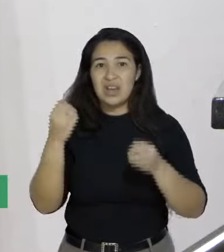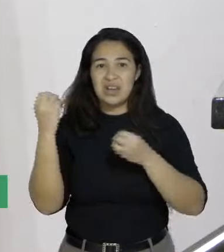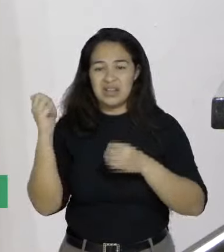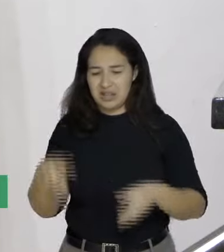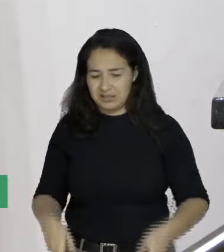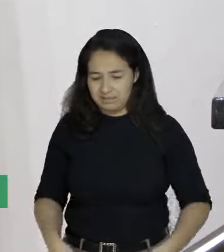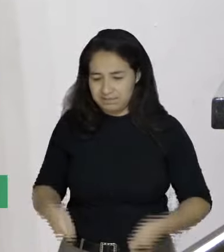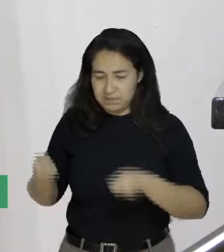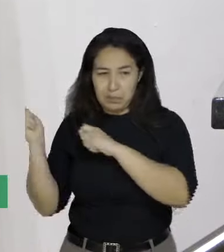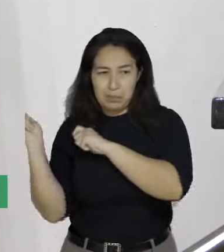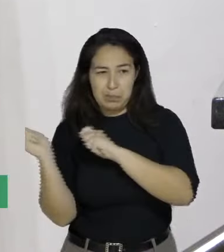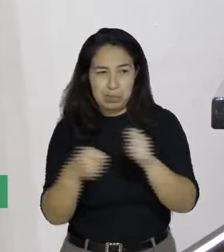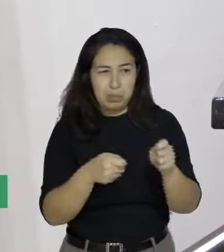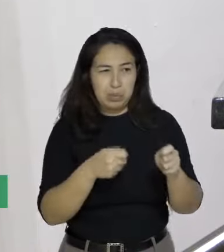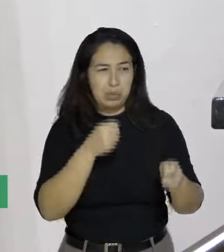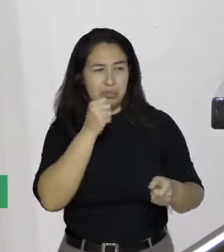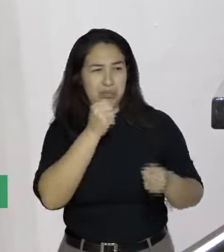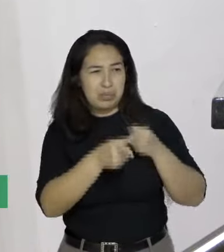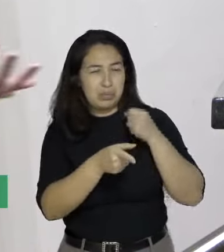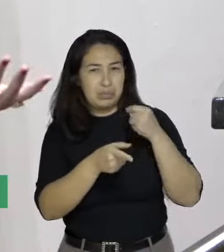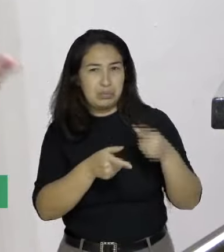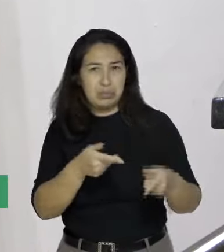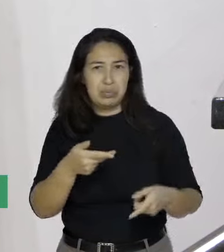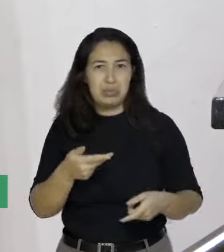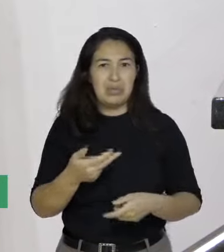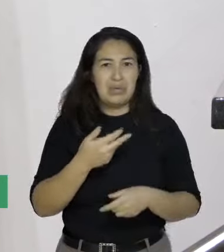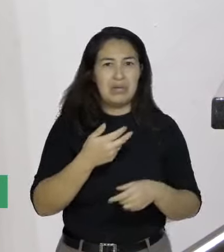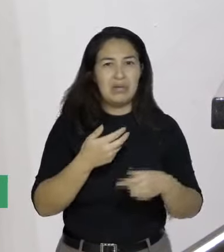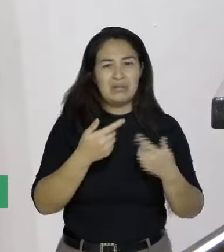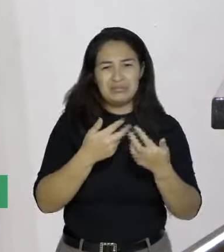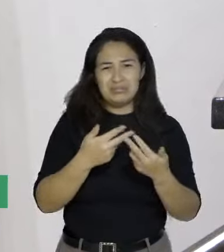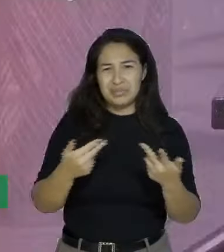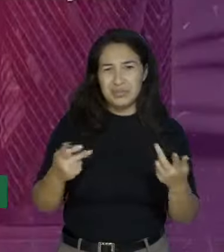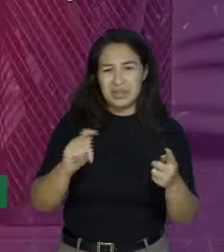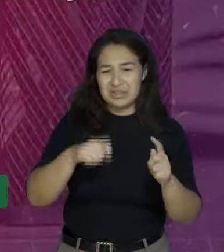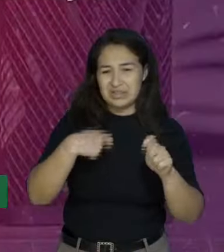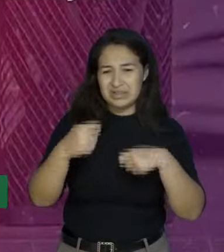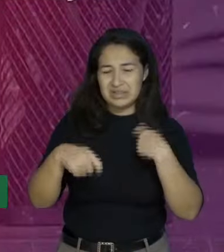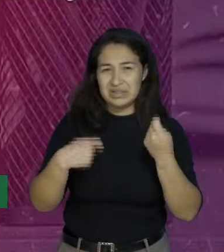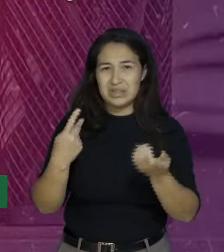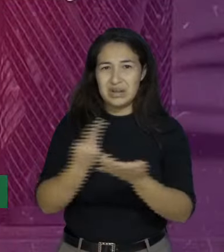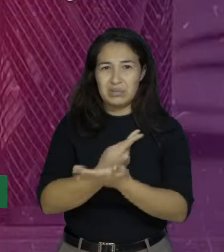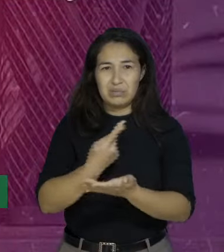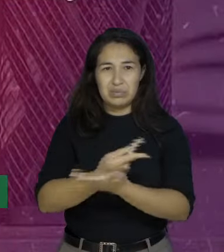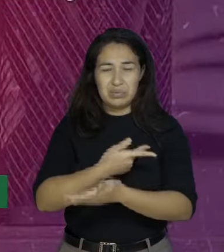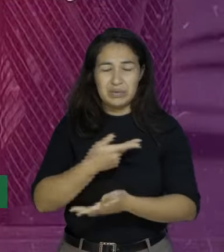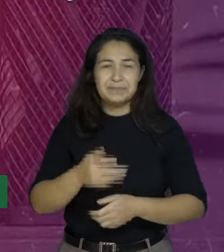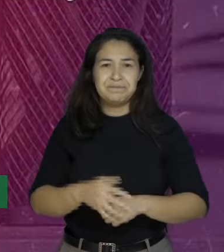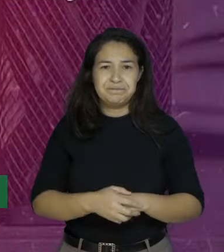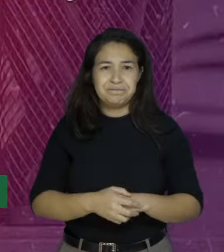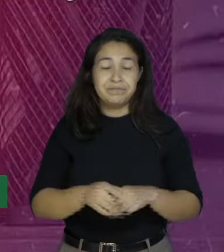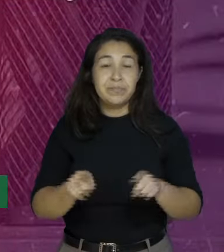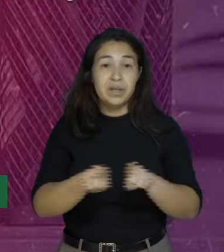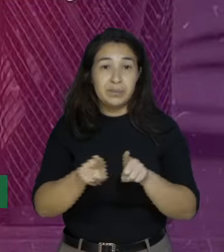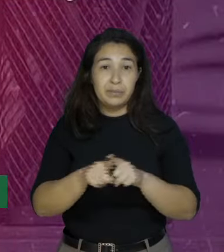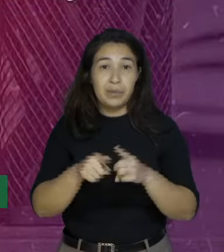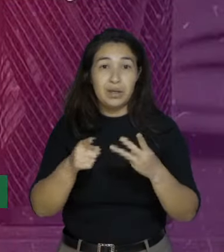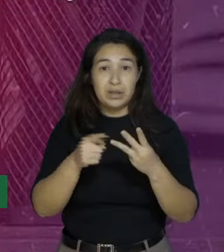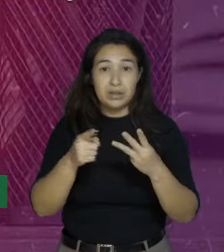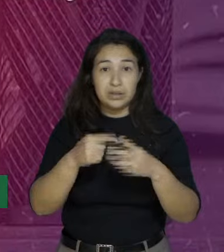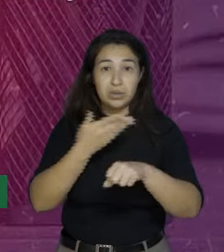batem que se agridem que se ofendem que fazem gestos obscenos somente uma câmera interna para registrar e terceiro treinamento e capacitação e segurança para